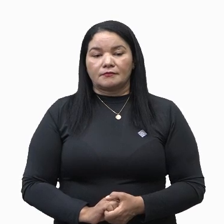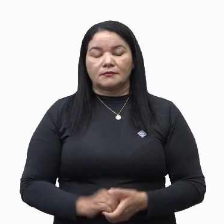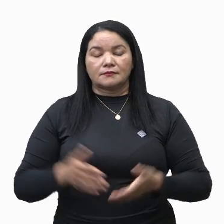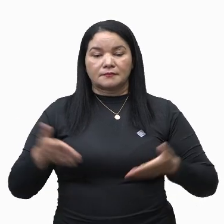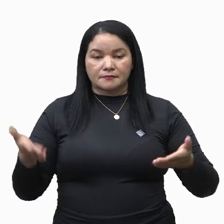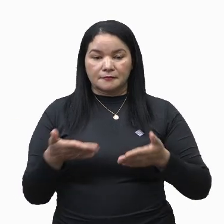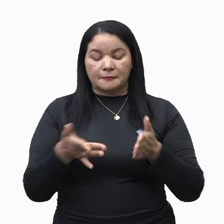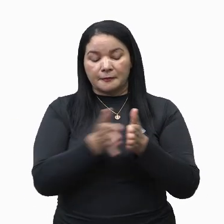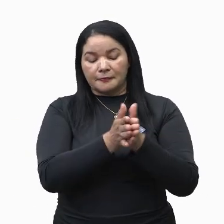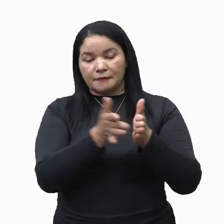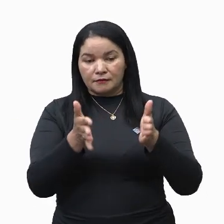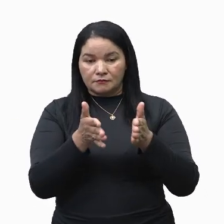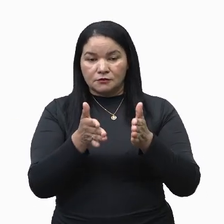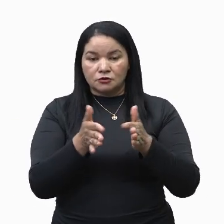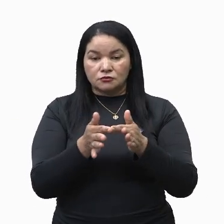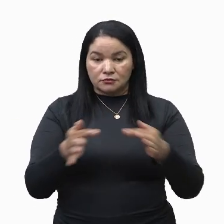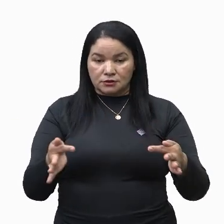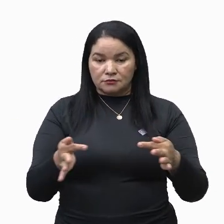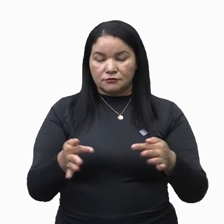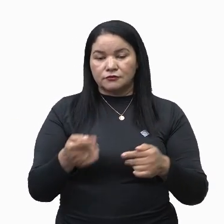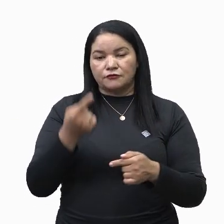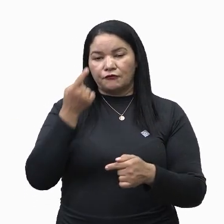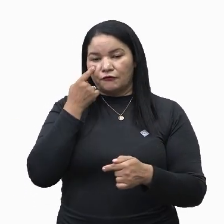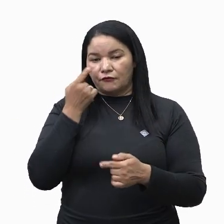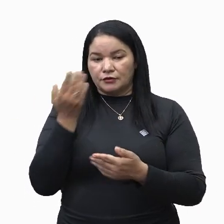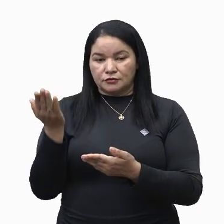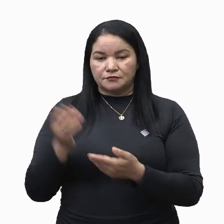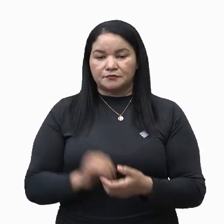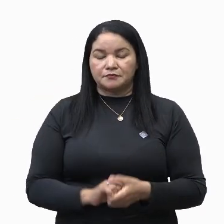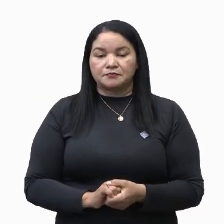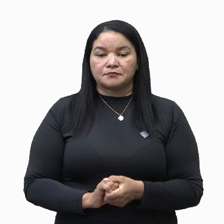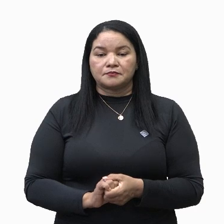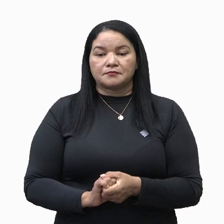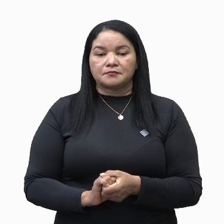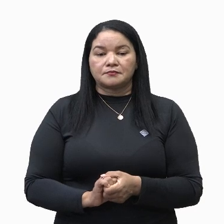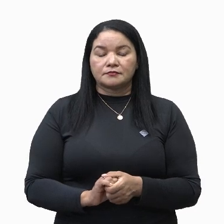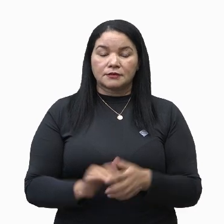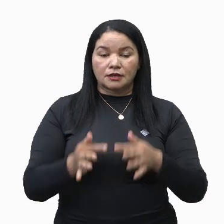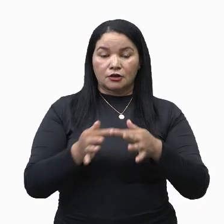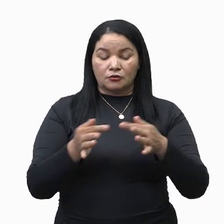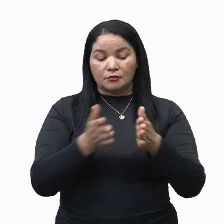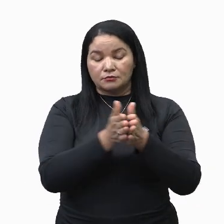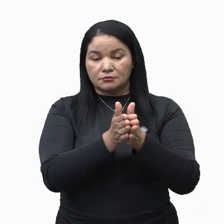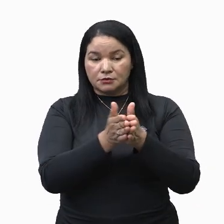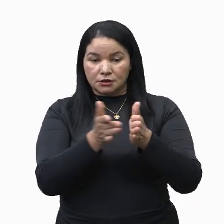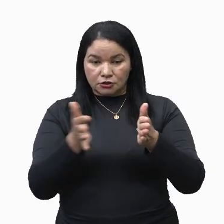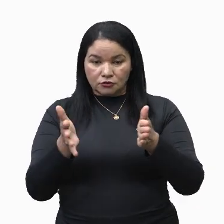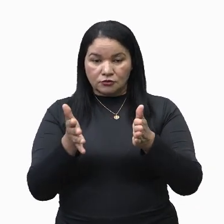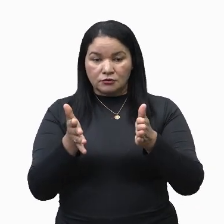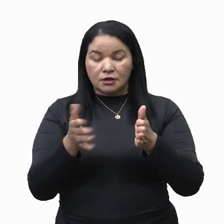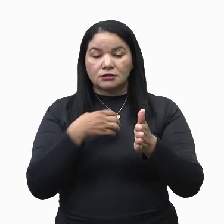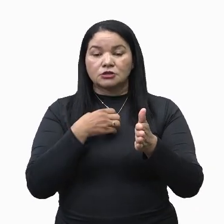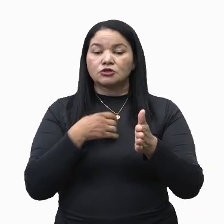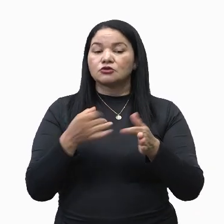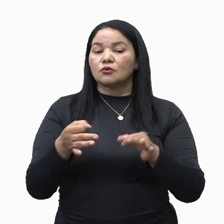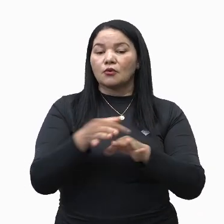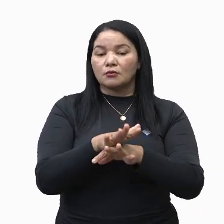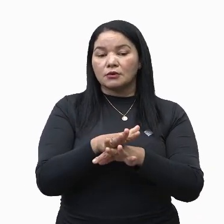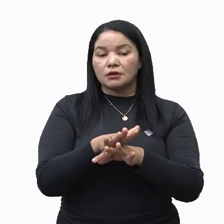período simples. Olha só, falei aqui que o período ele tem um sentido completo, com uma